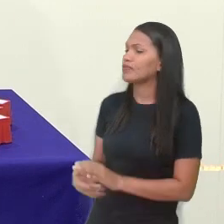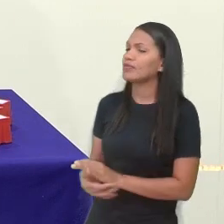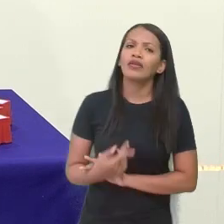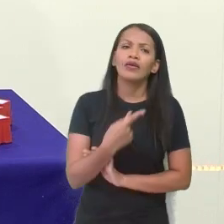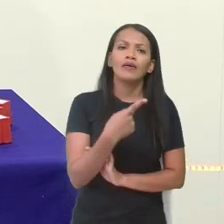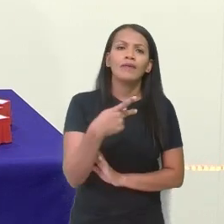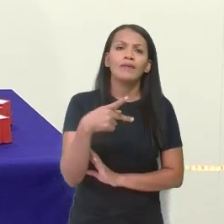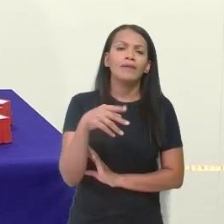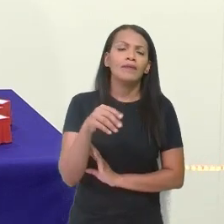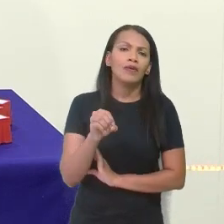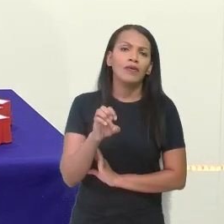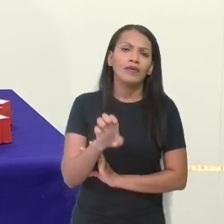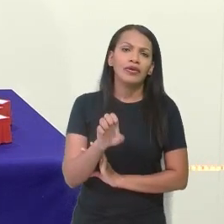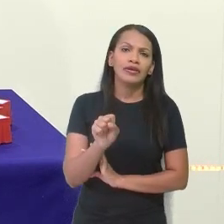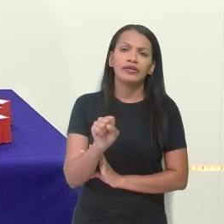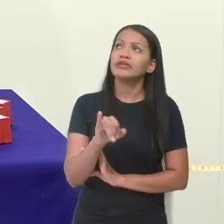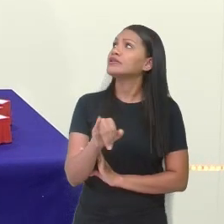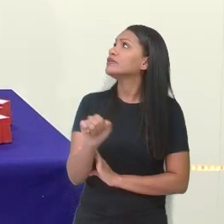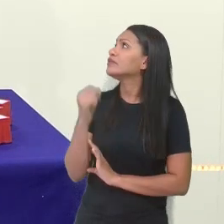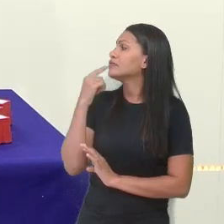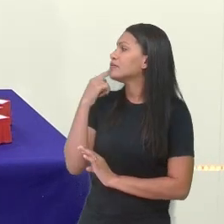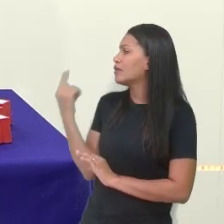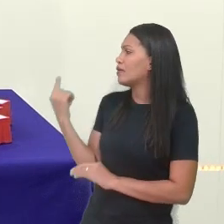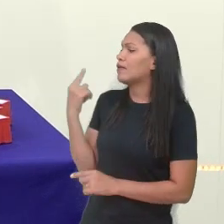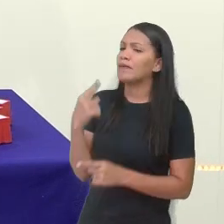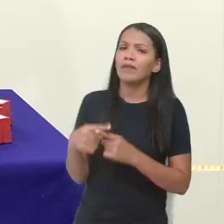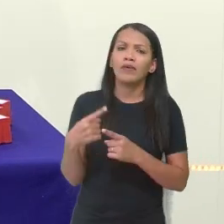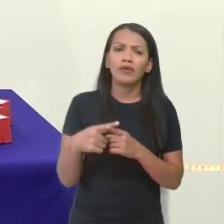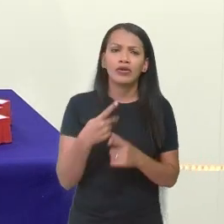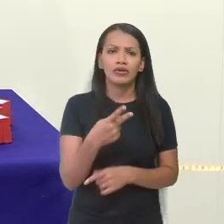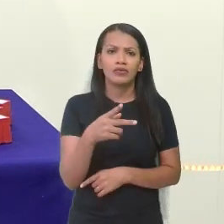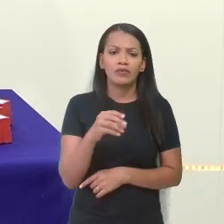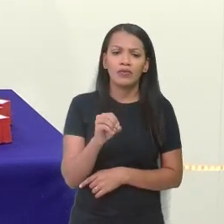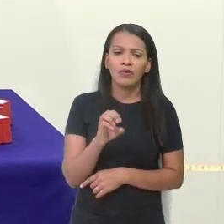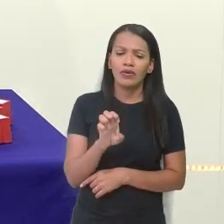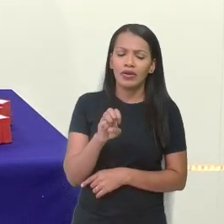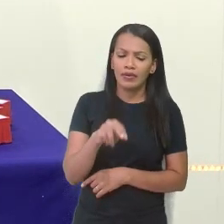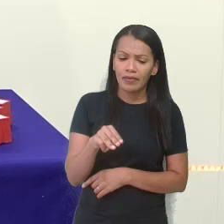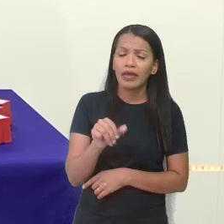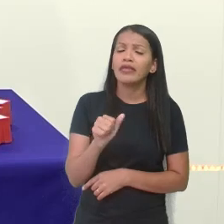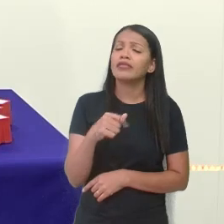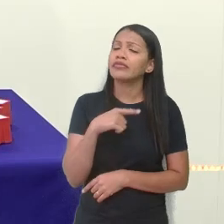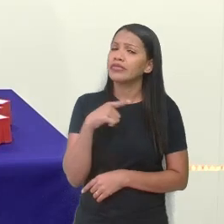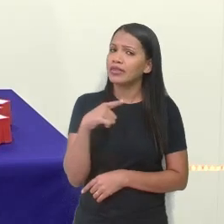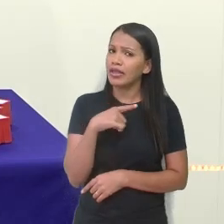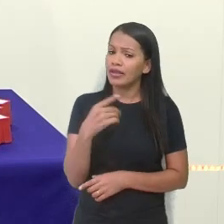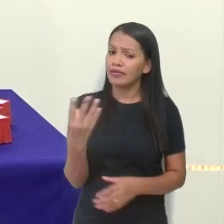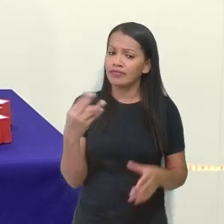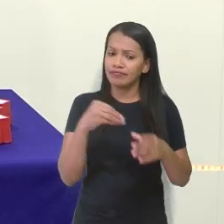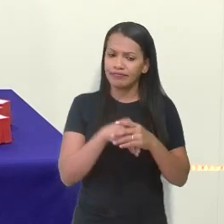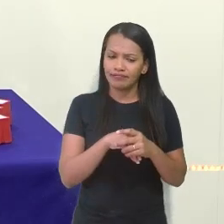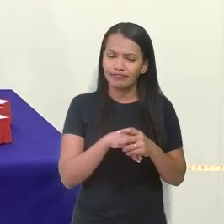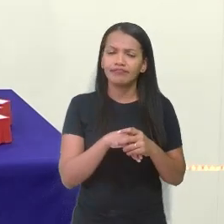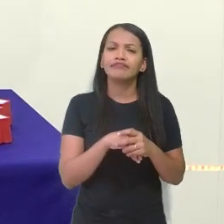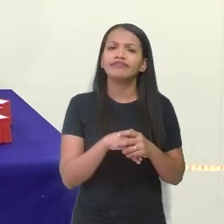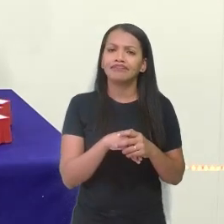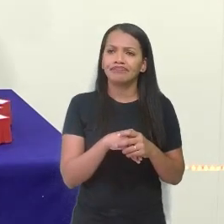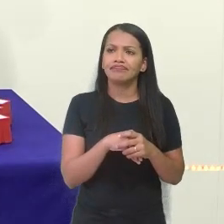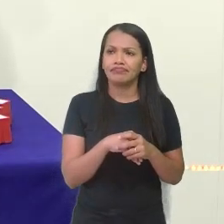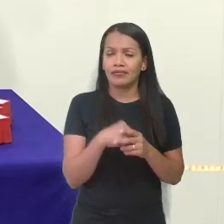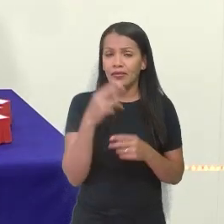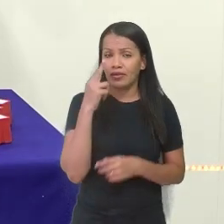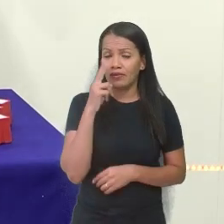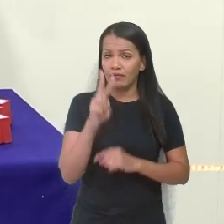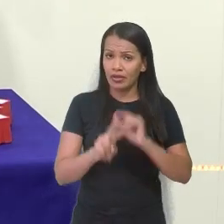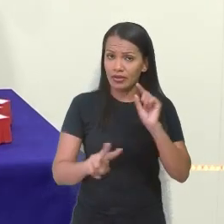poesia, porque no poema tem muita poesia, sim. E vocês vão verificar tudo